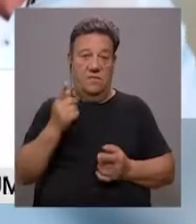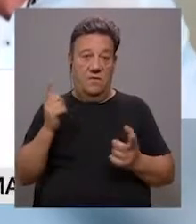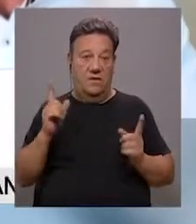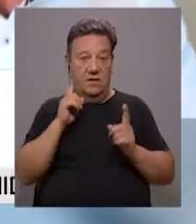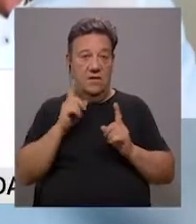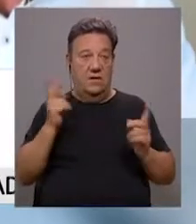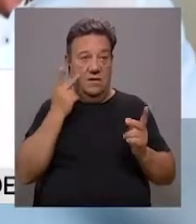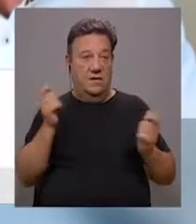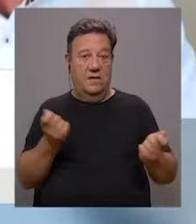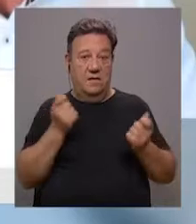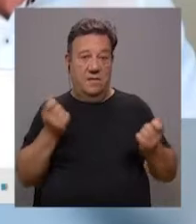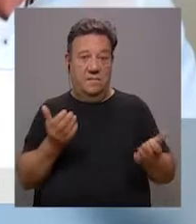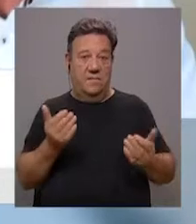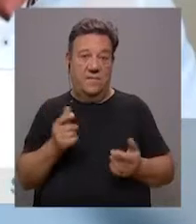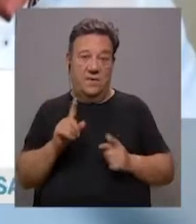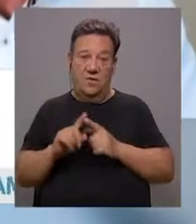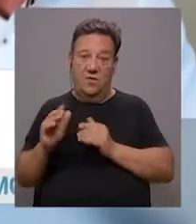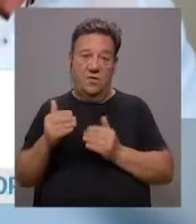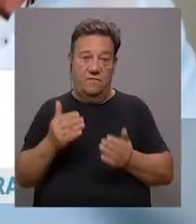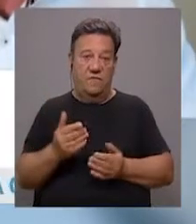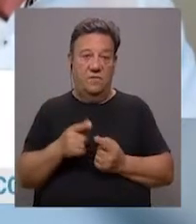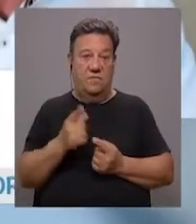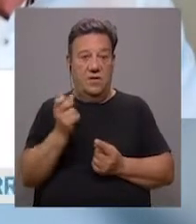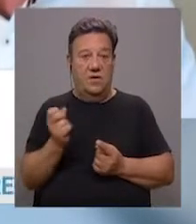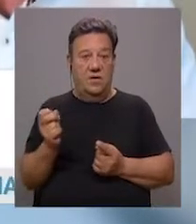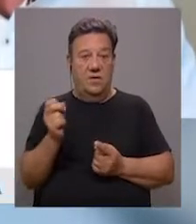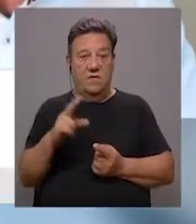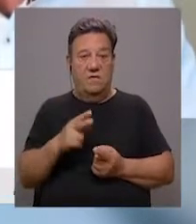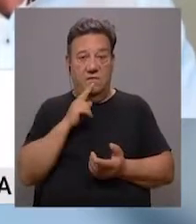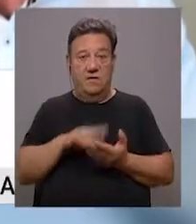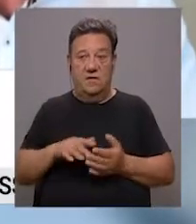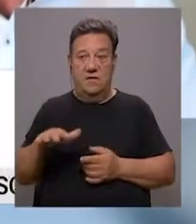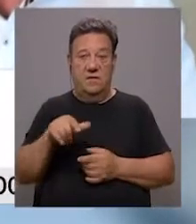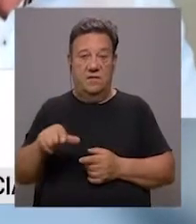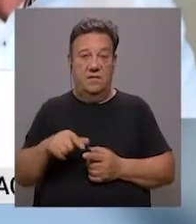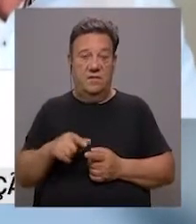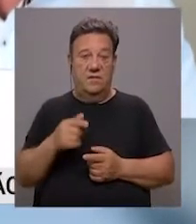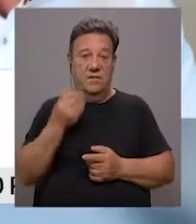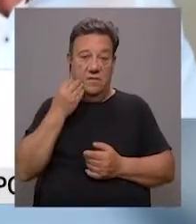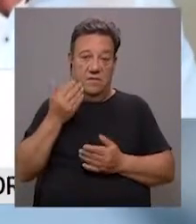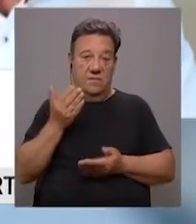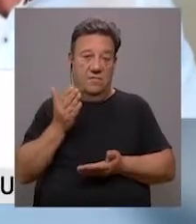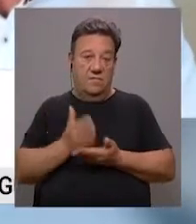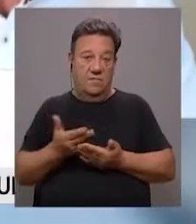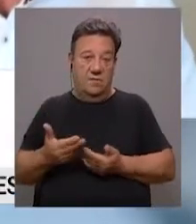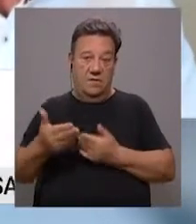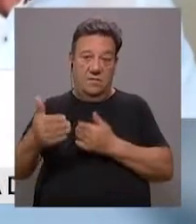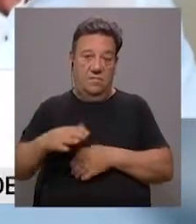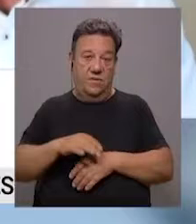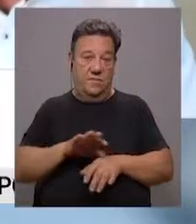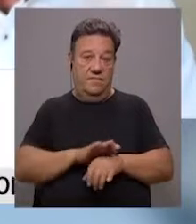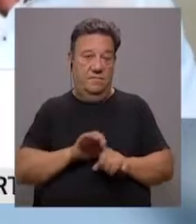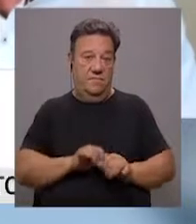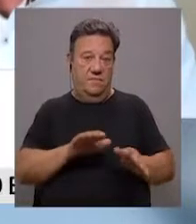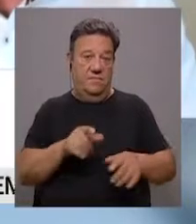campanha de oferta para uma nova realidade, pelo menos circunstancial, face à pandemia que